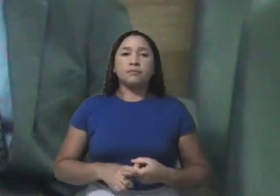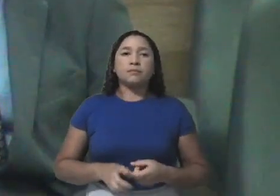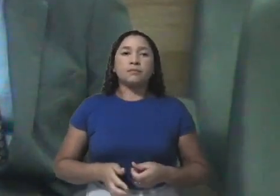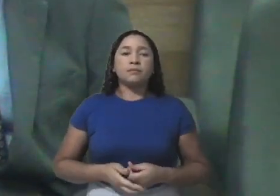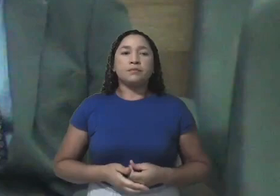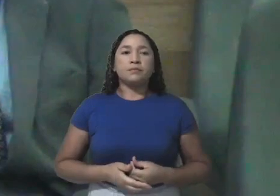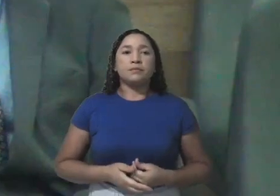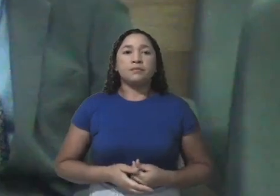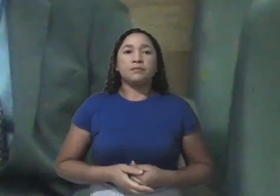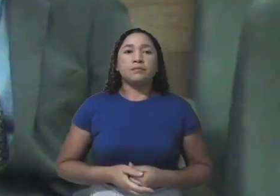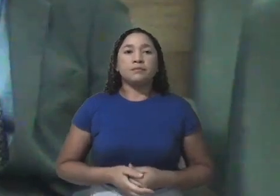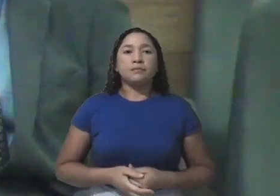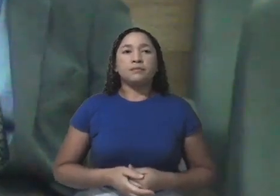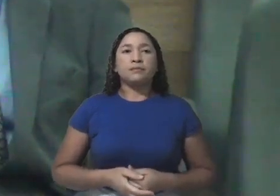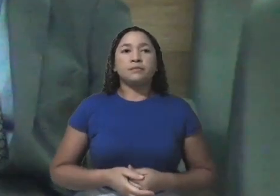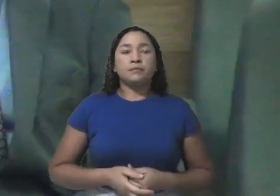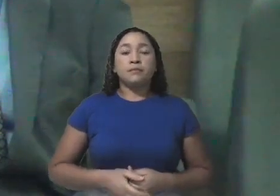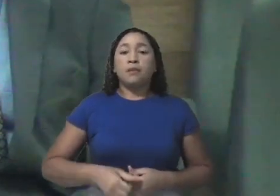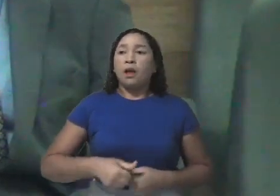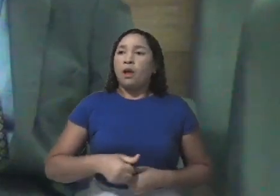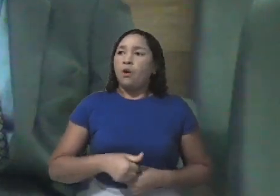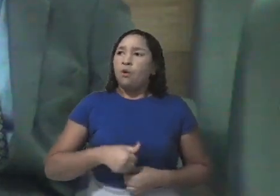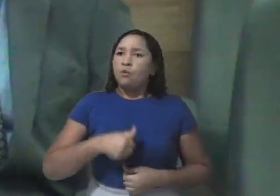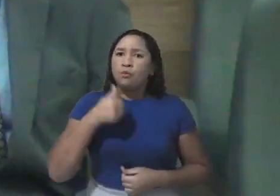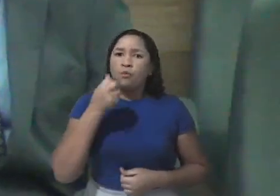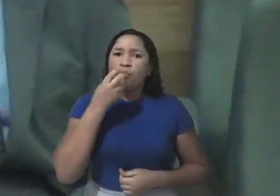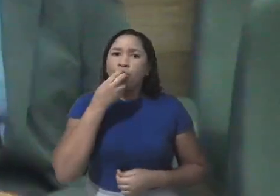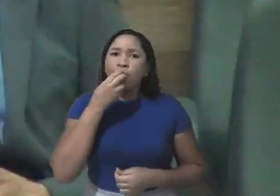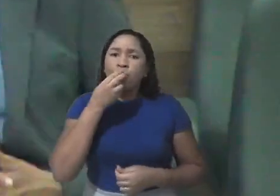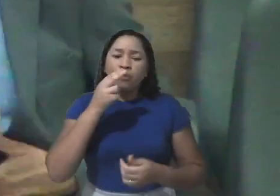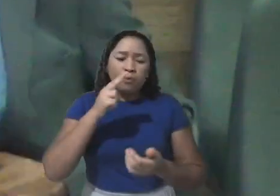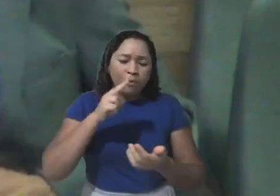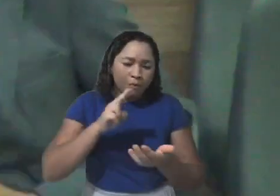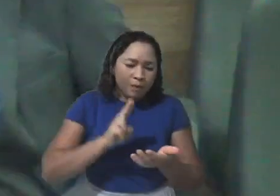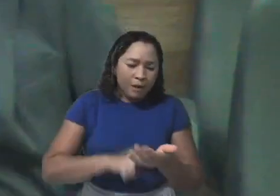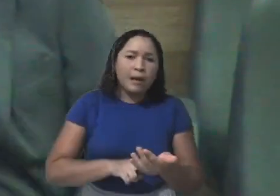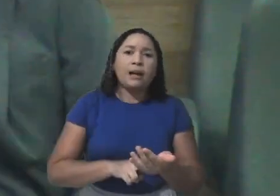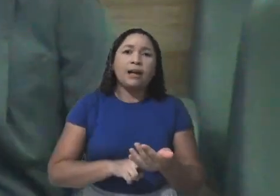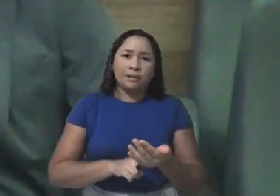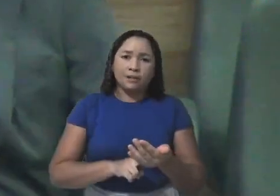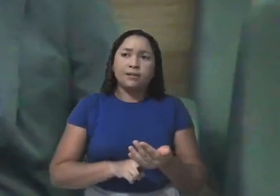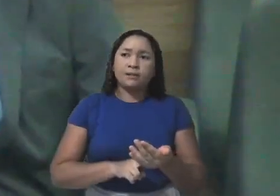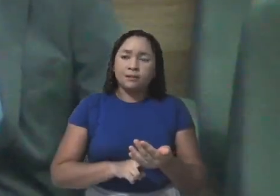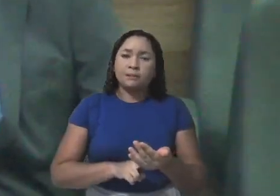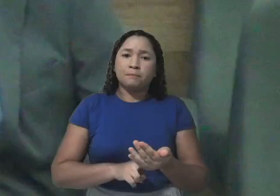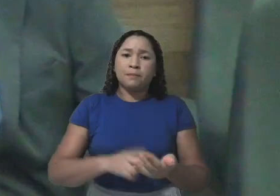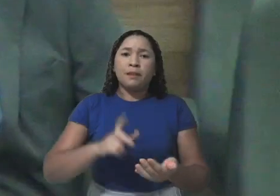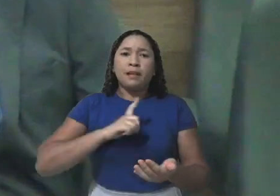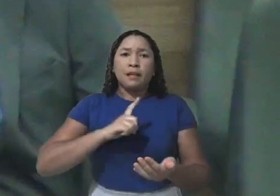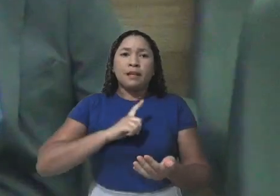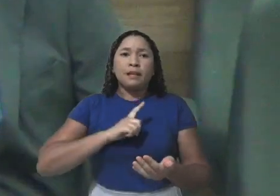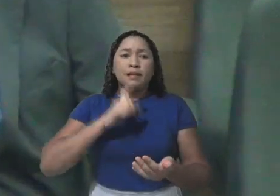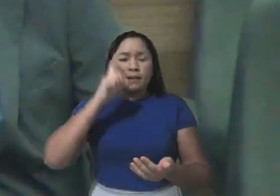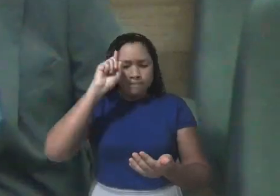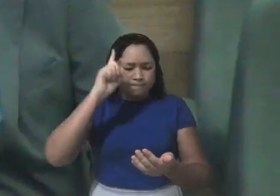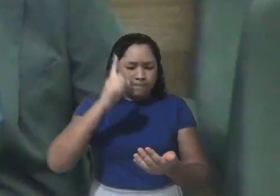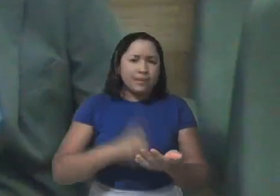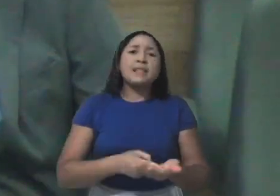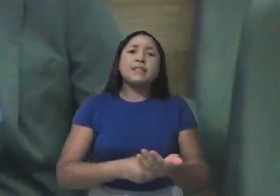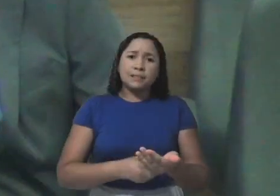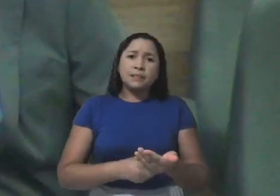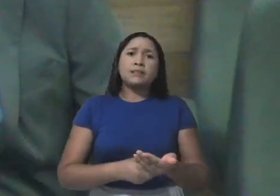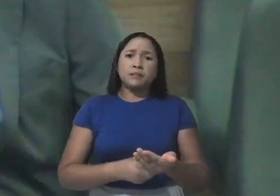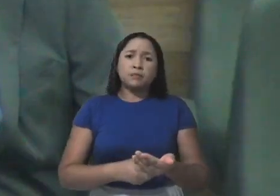circular, uma carta, onde continha a decisão do concílio